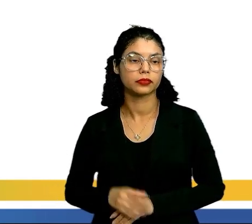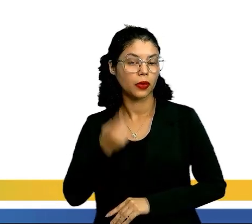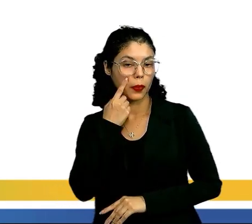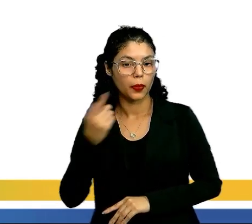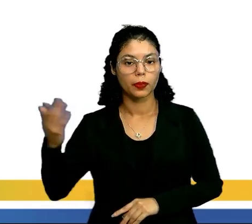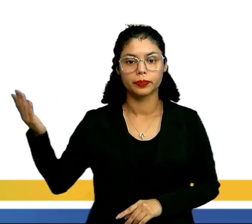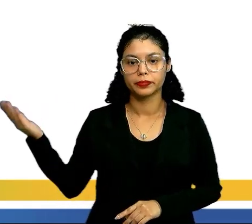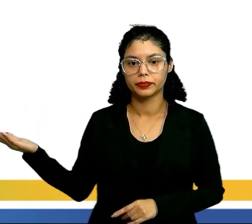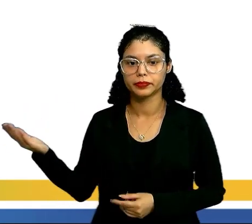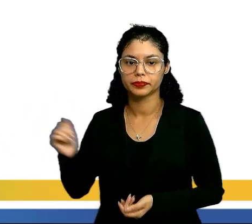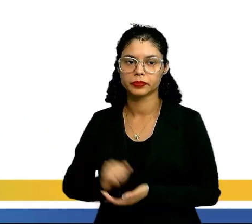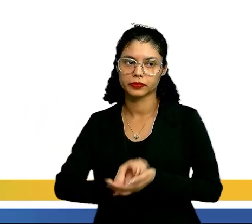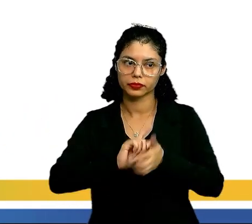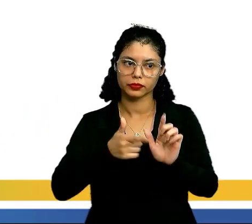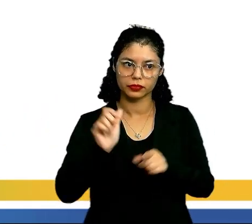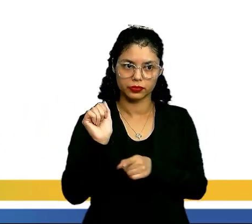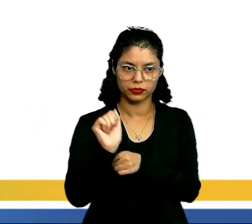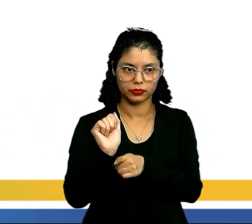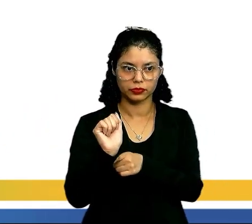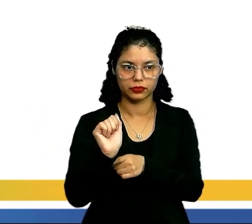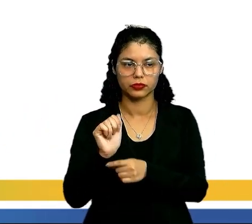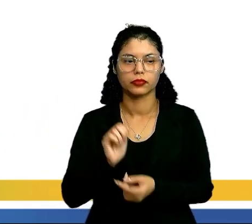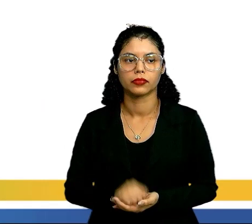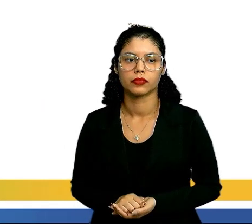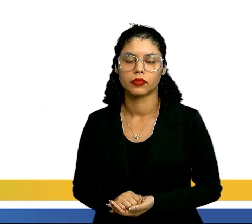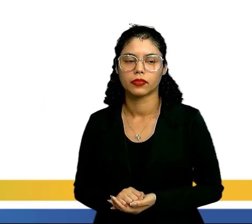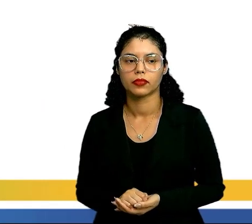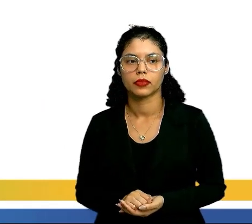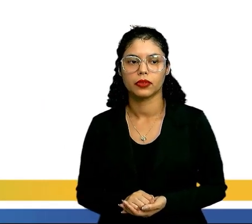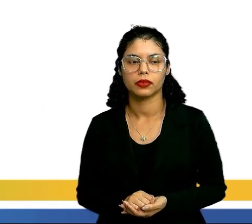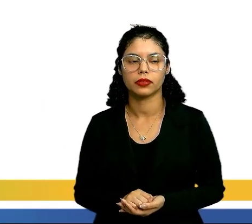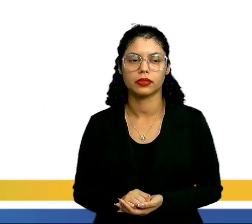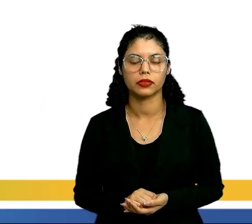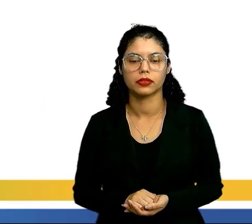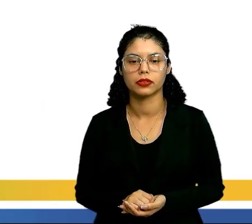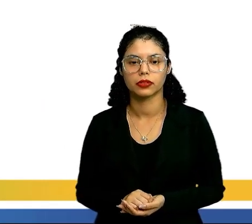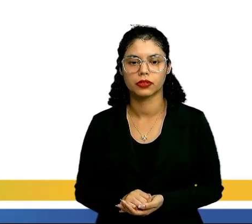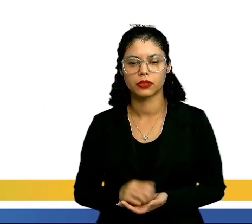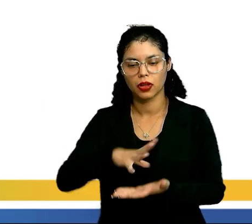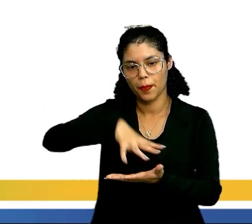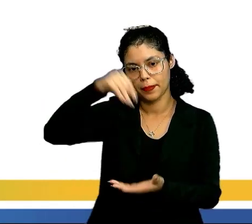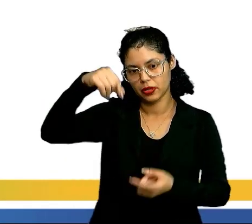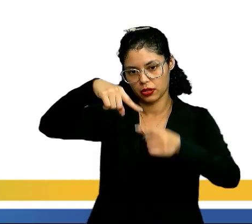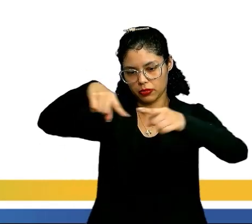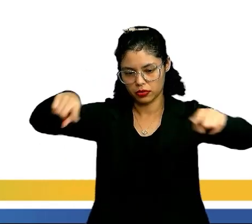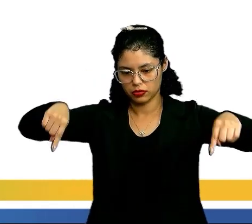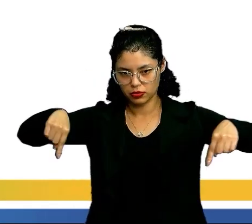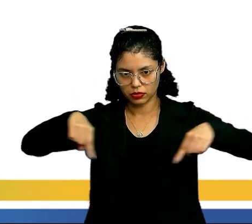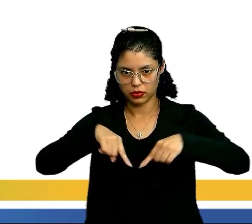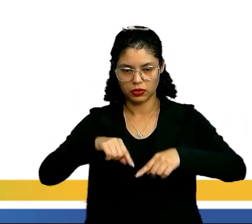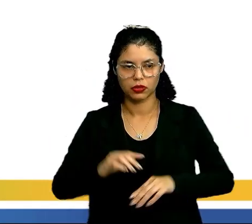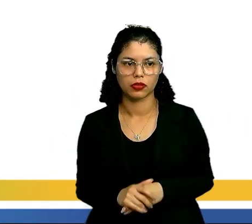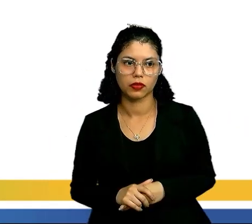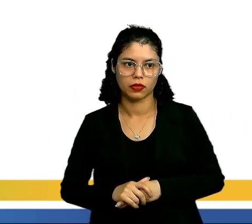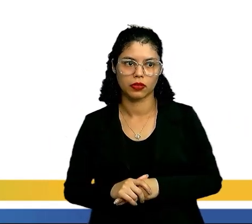Então, olha aí. Na letra A, nós temos aí as alternativas. Então, vamos lá. Letra A,